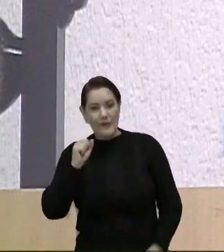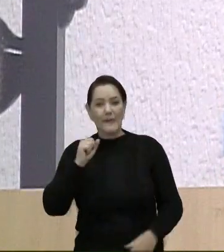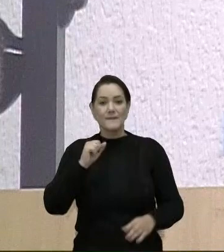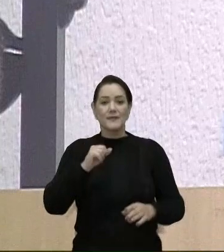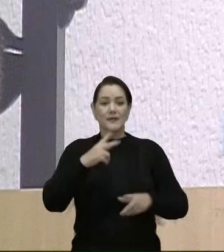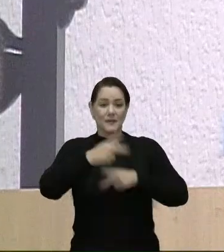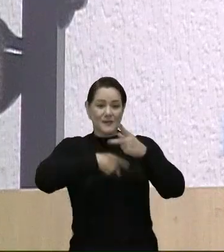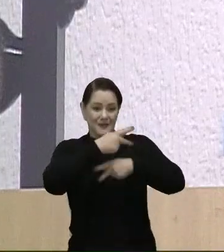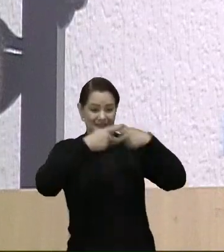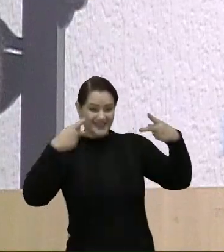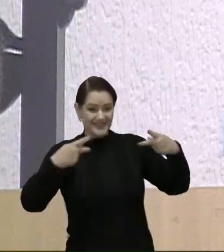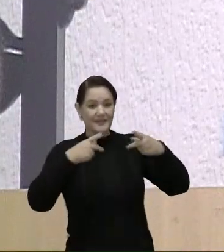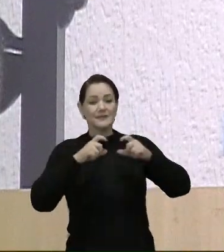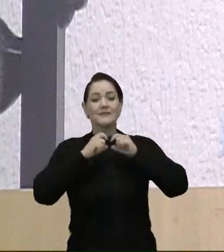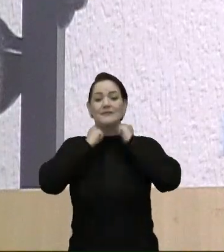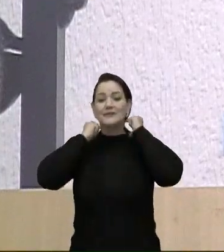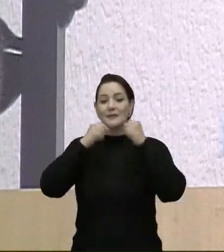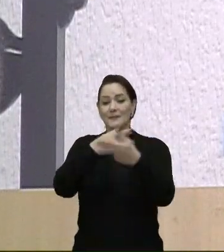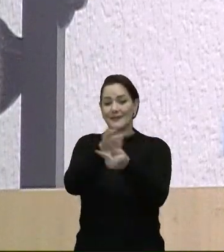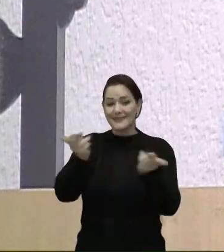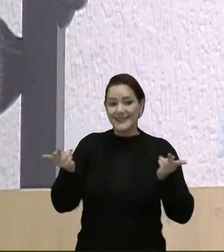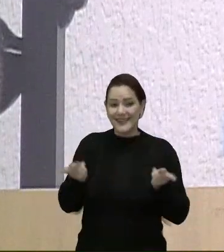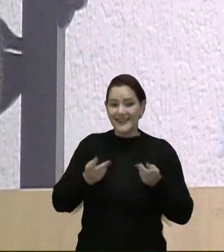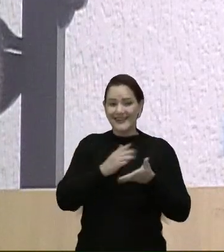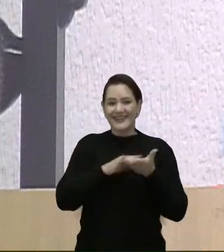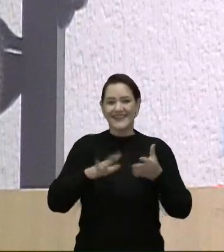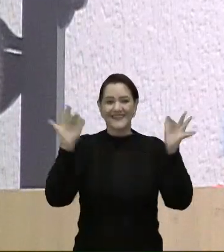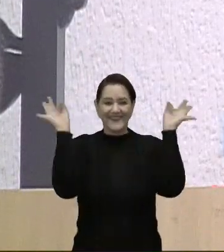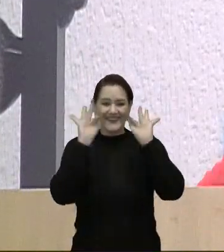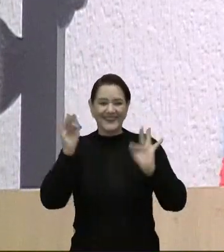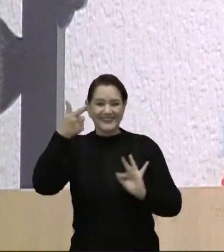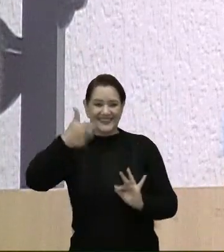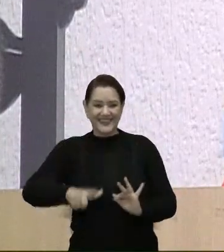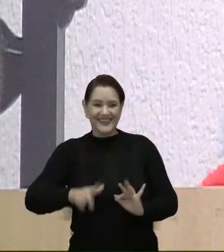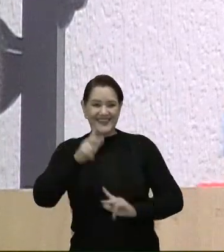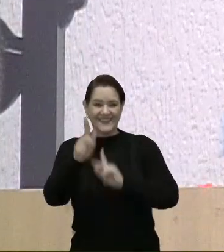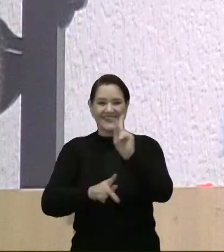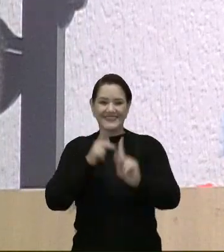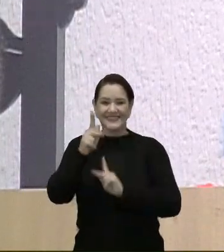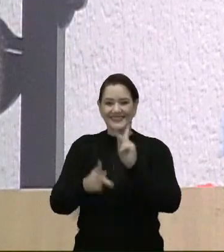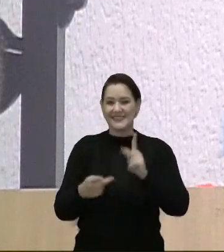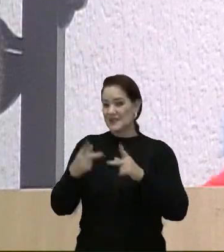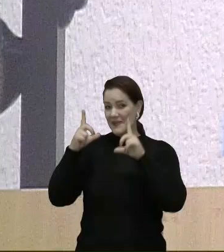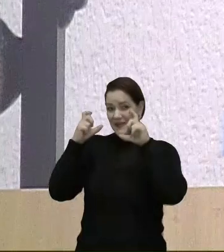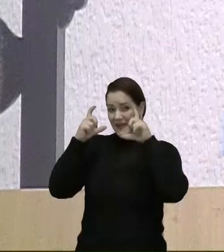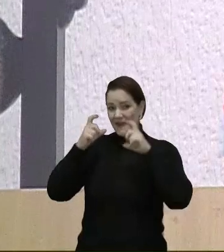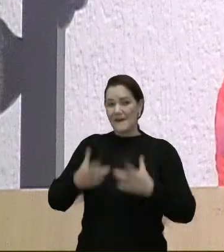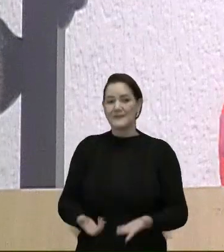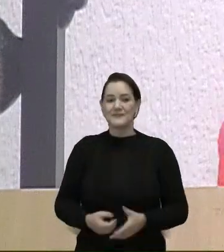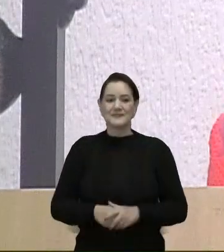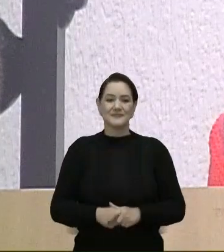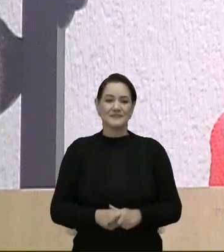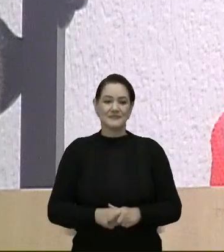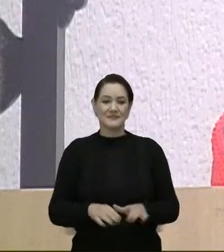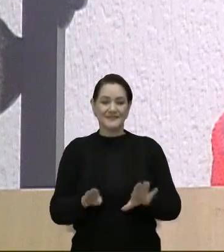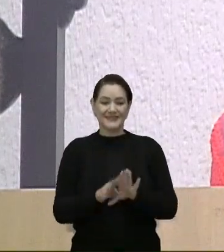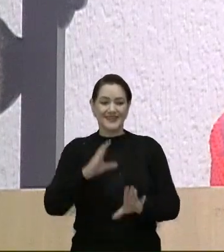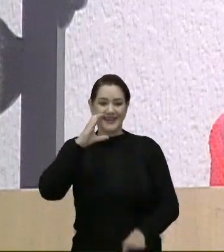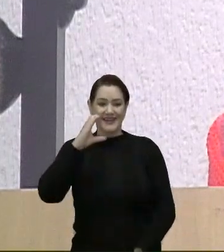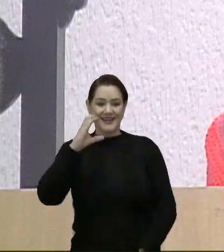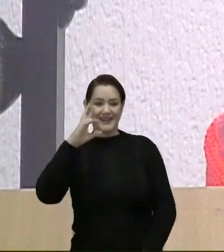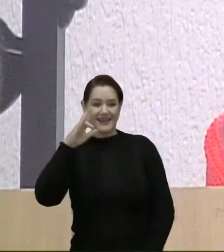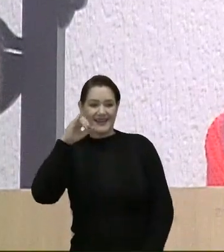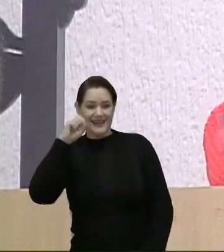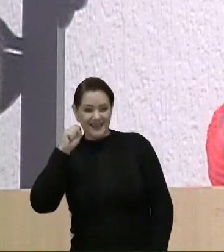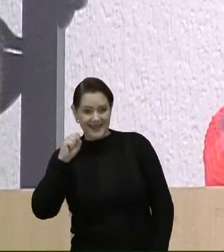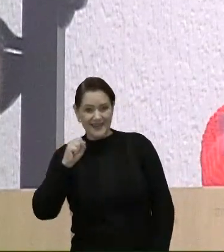do pizzaiolo e da caixa, mas quem ficou mais feliz foi outra pessoa que não queria nem sair na foto, que é a Cris. E